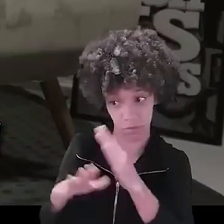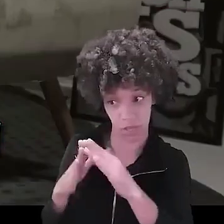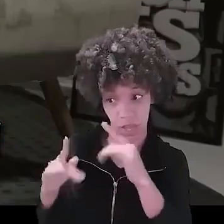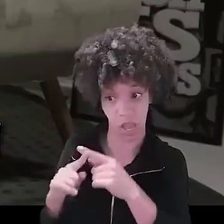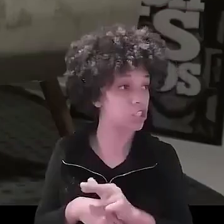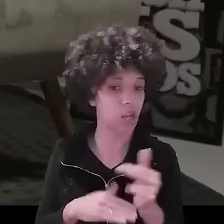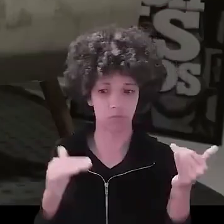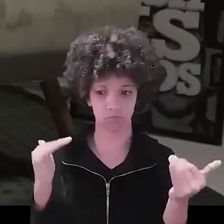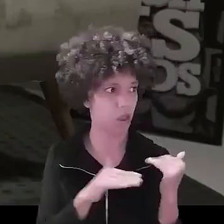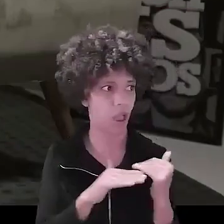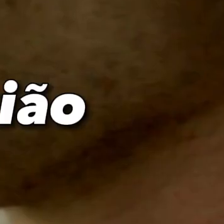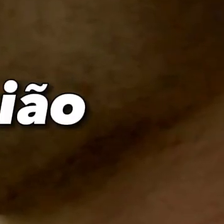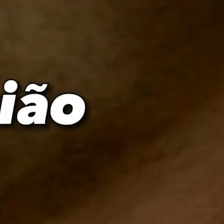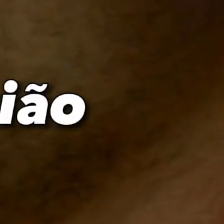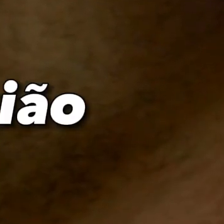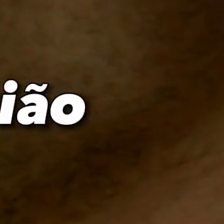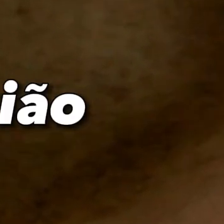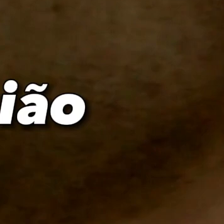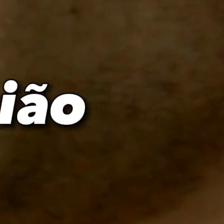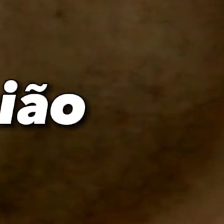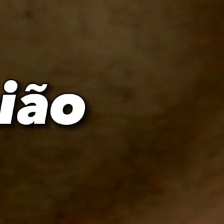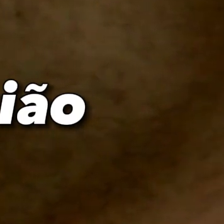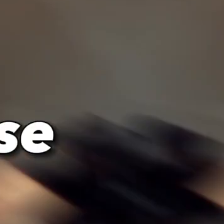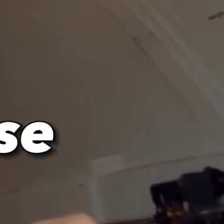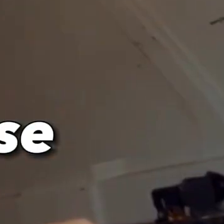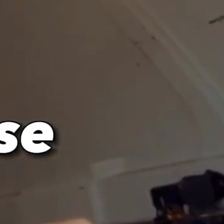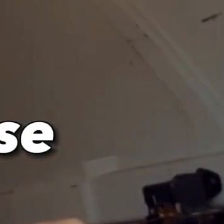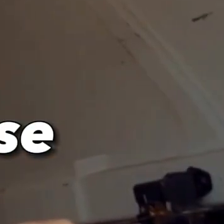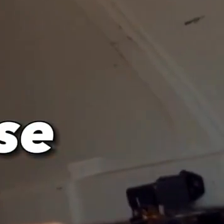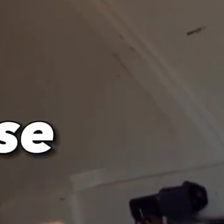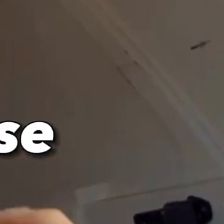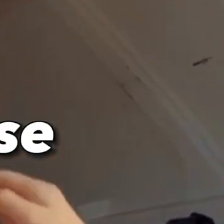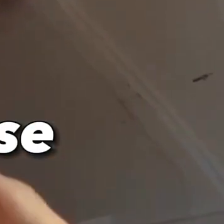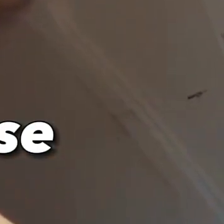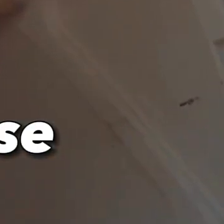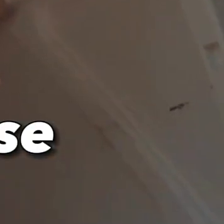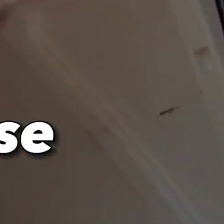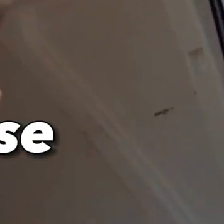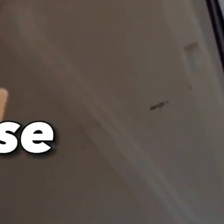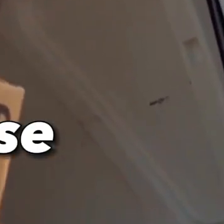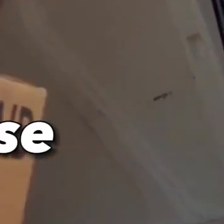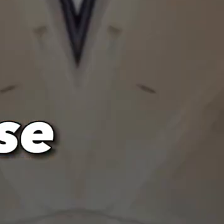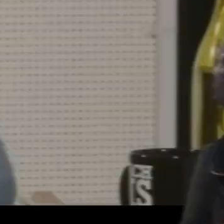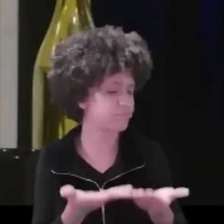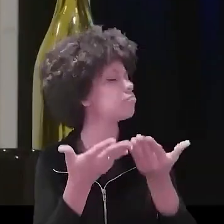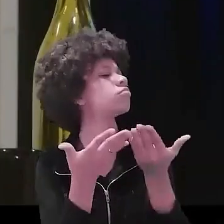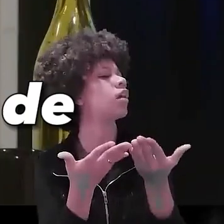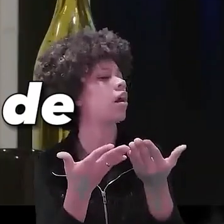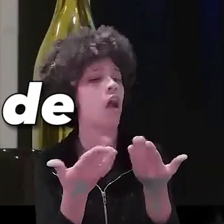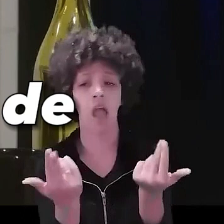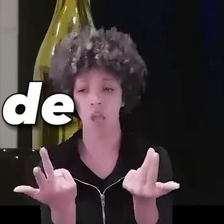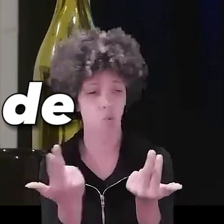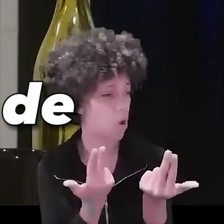mesma região se acendeu. E agora? Foi no jogo de futebol? Mesma região se acendeu. A pessoa que doa, faz filantropia, mesma região se acende. Então,